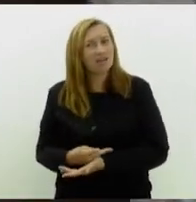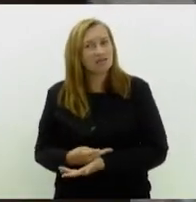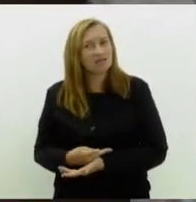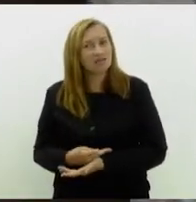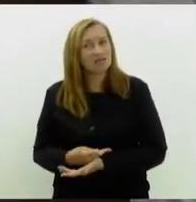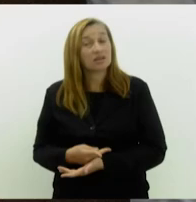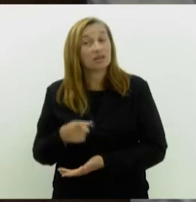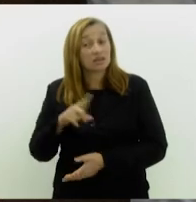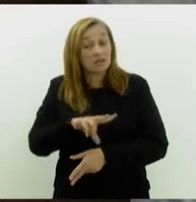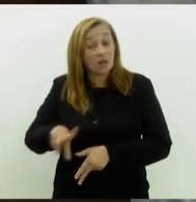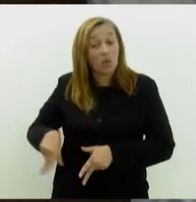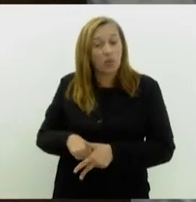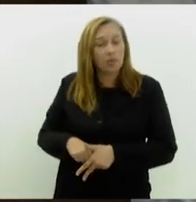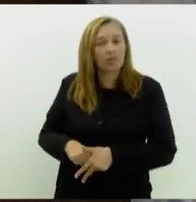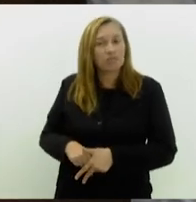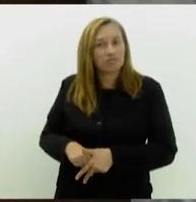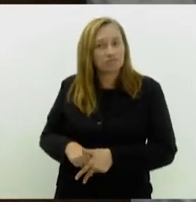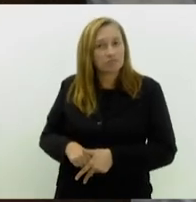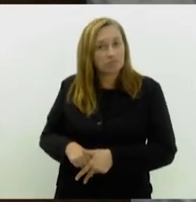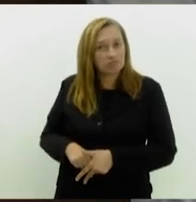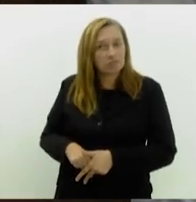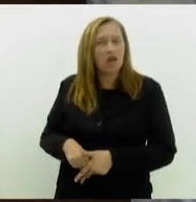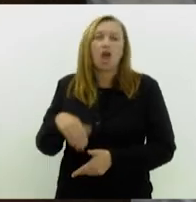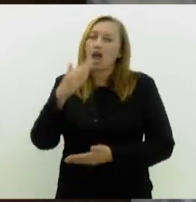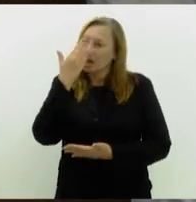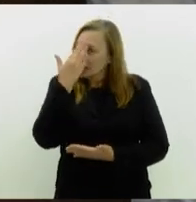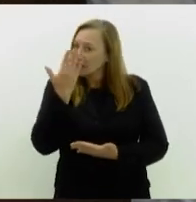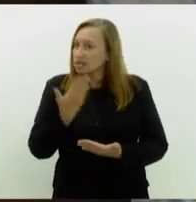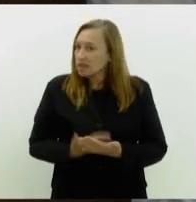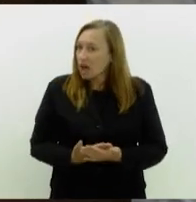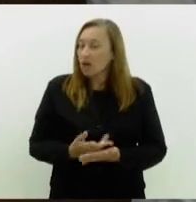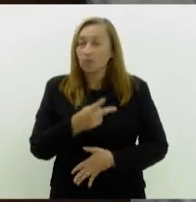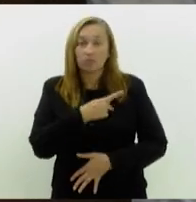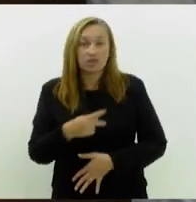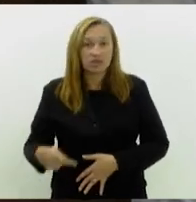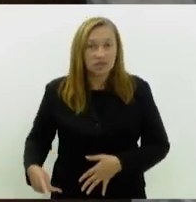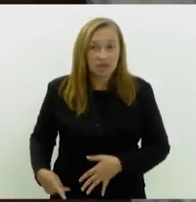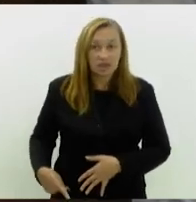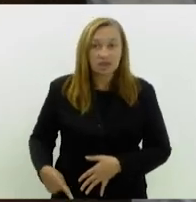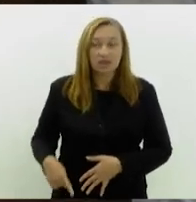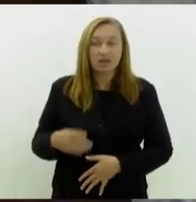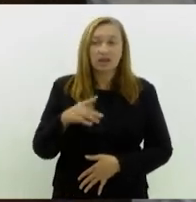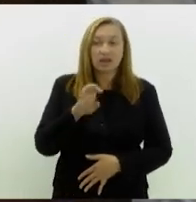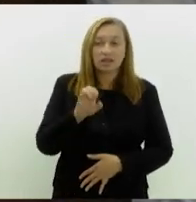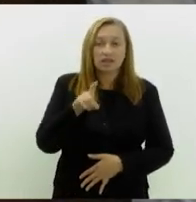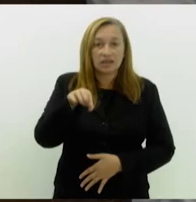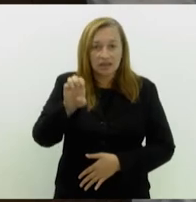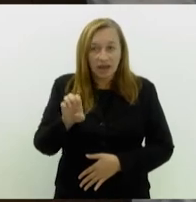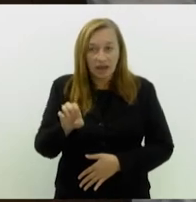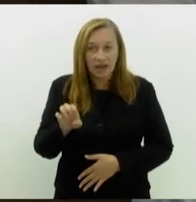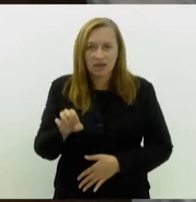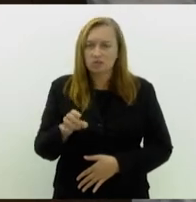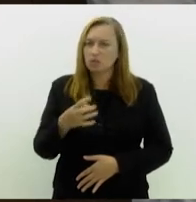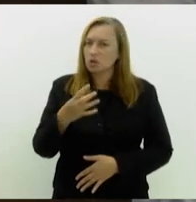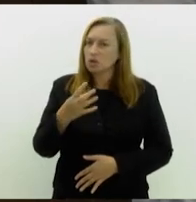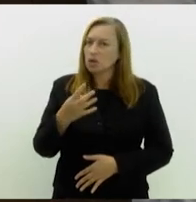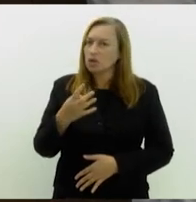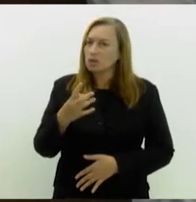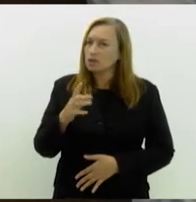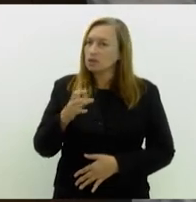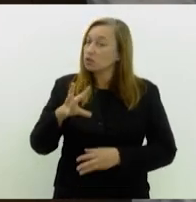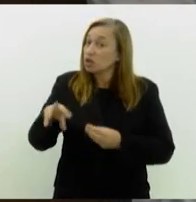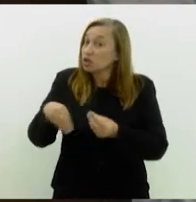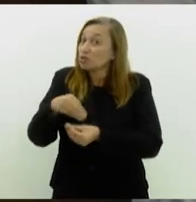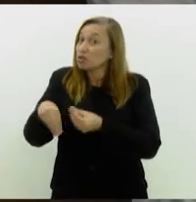imoral quero acreditar que o presidente da cedai o seu balum né não tenha conhecimento